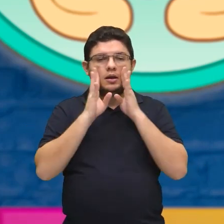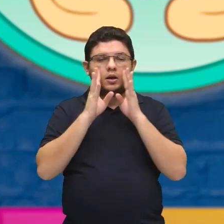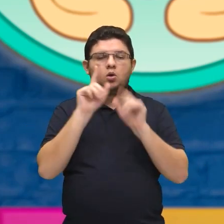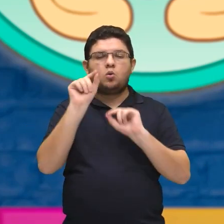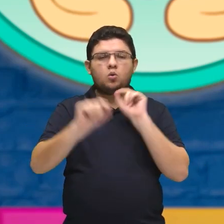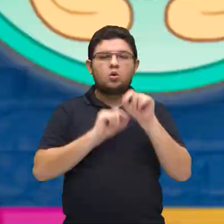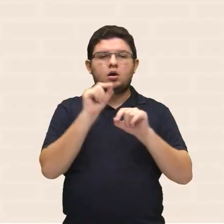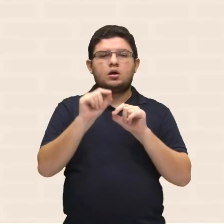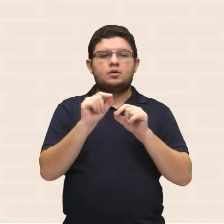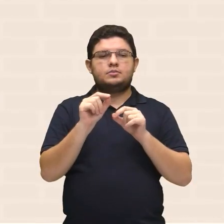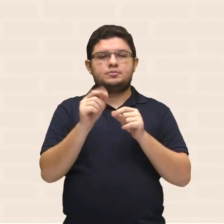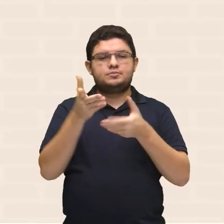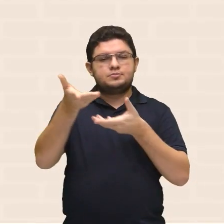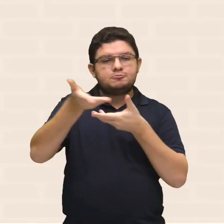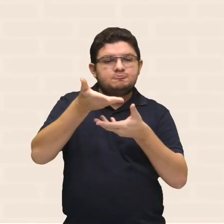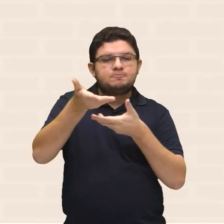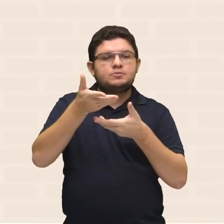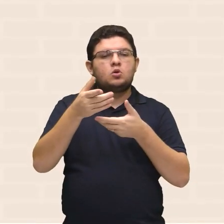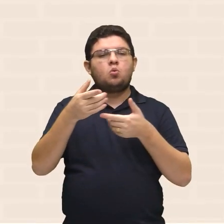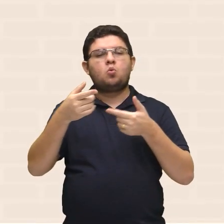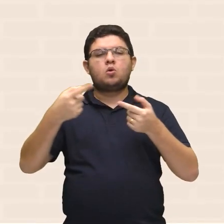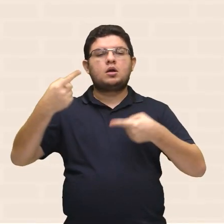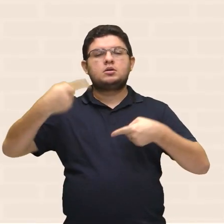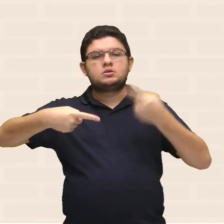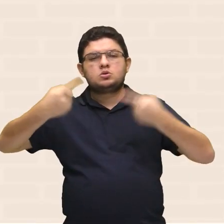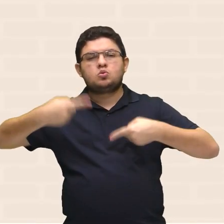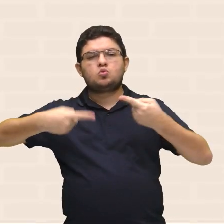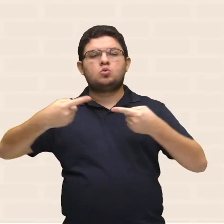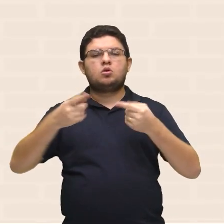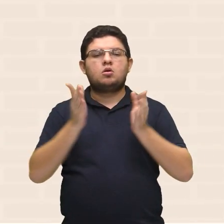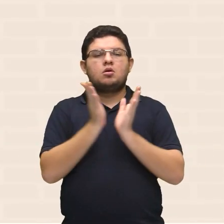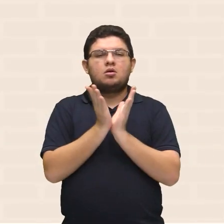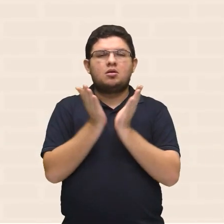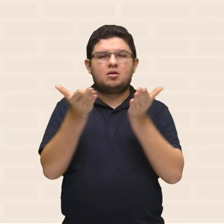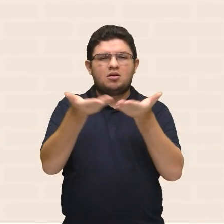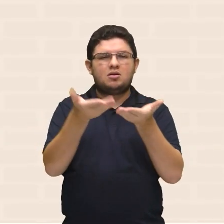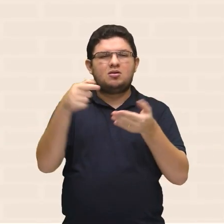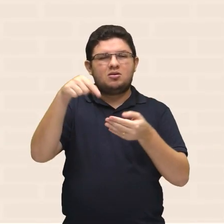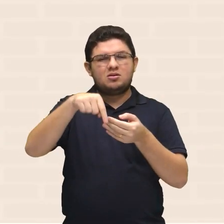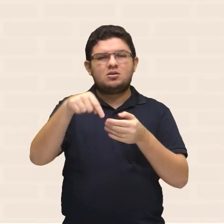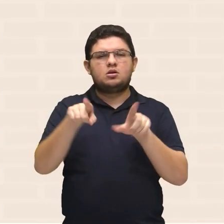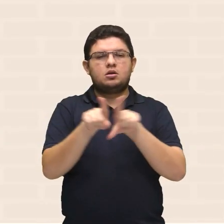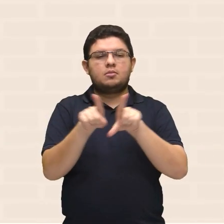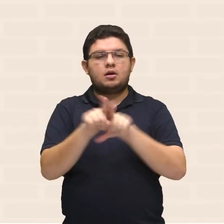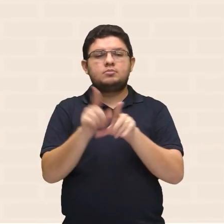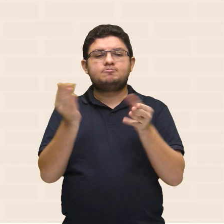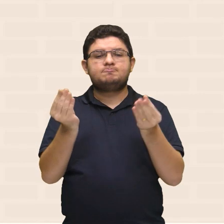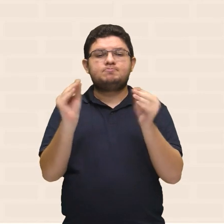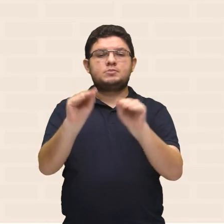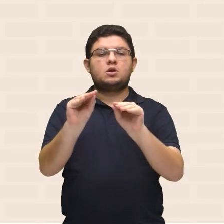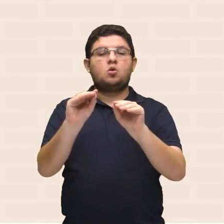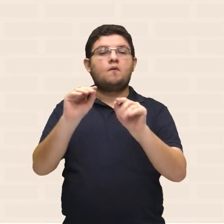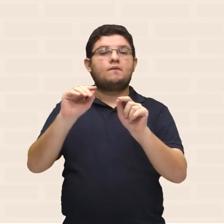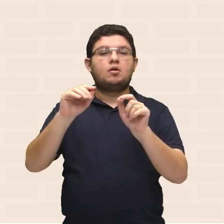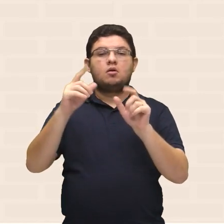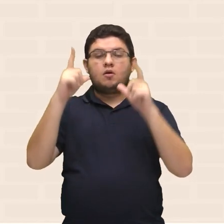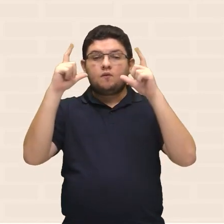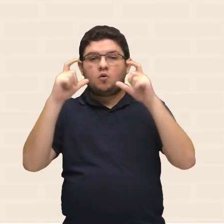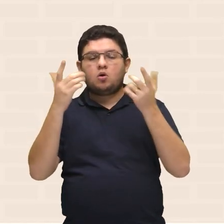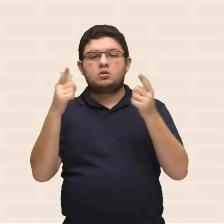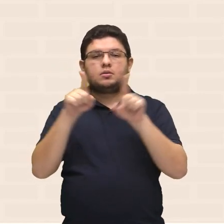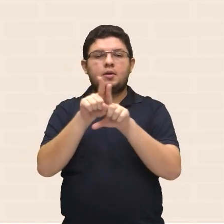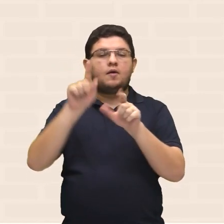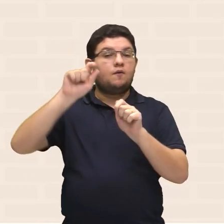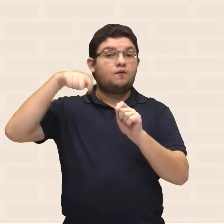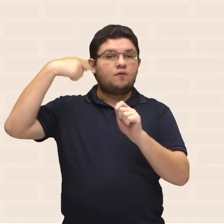discussão, postagem de vídeos e fotos. Isso é uma situação em que pode acontecer de uma